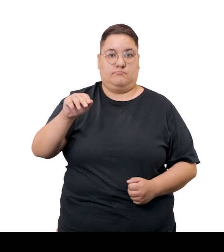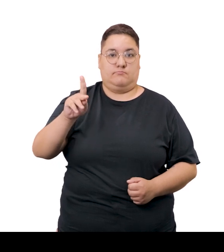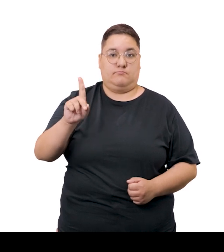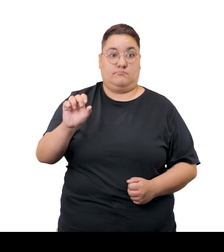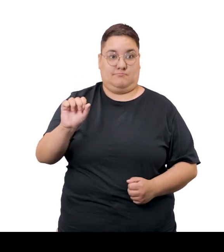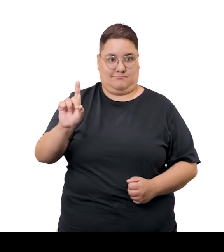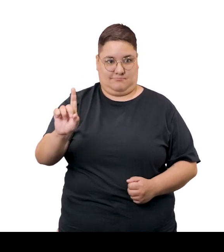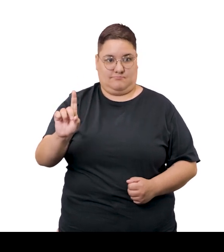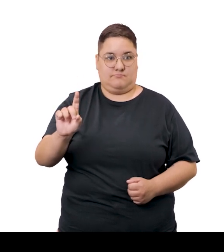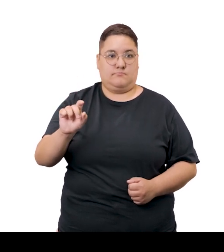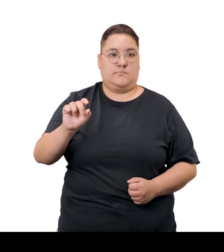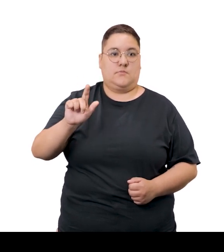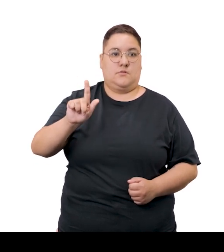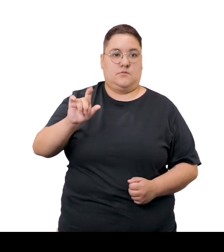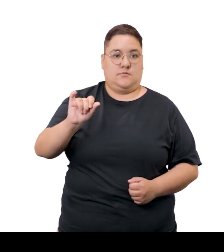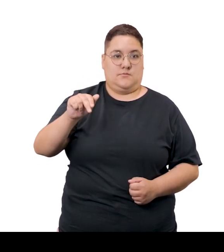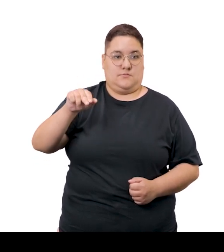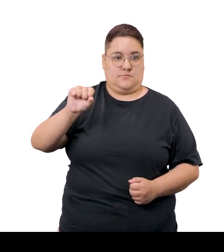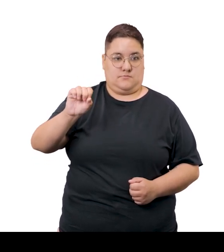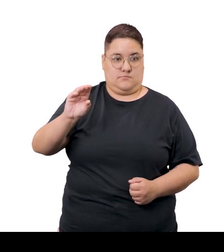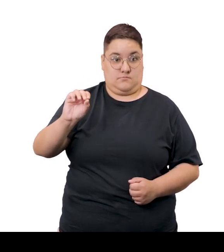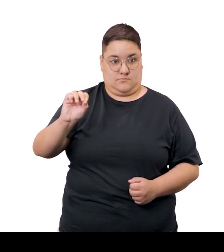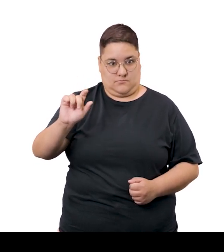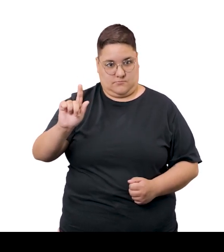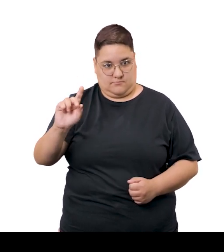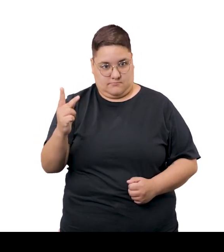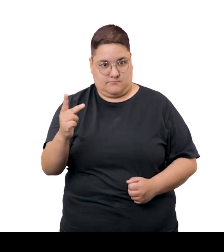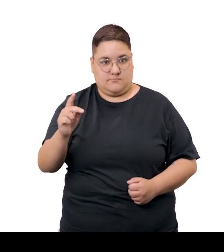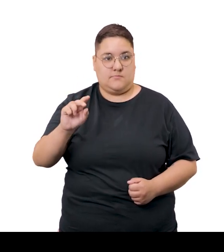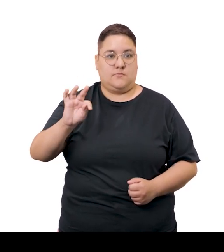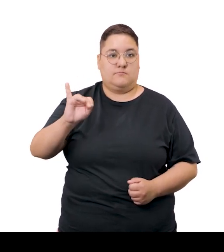Gainsborough, Tiziano e Vincent van Gogh.